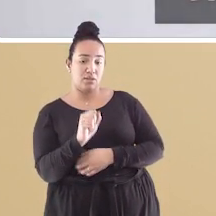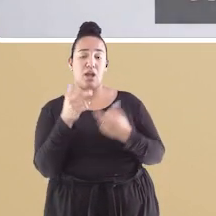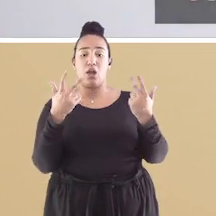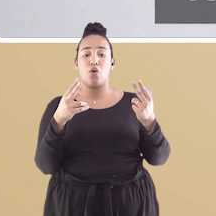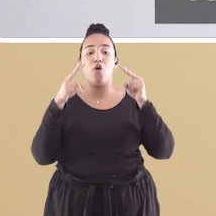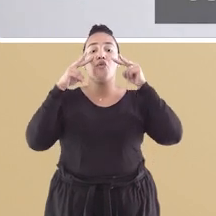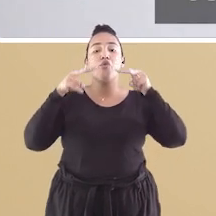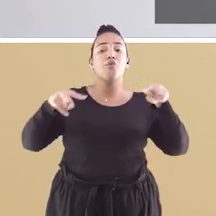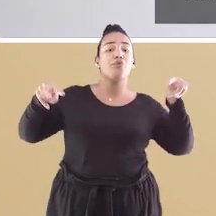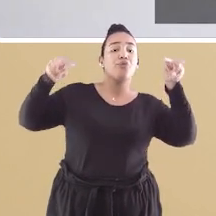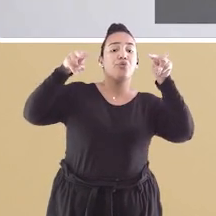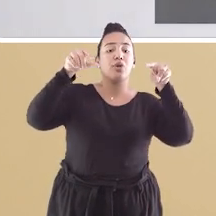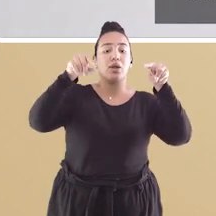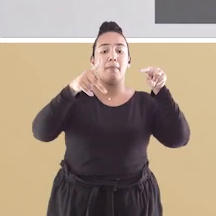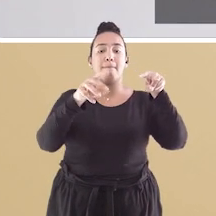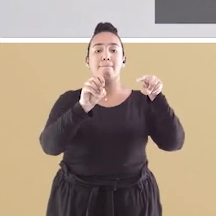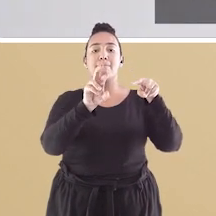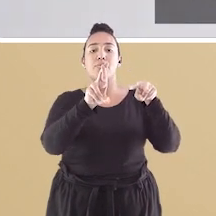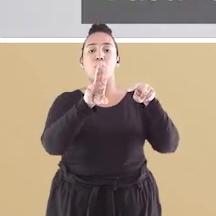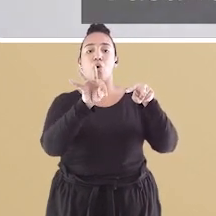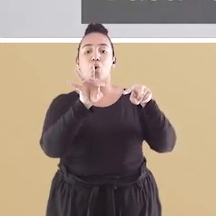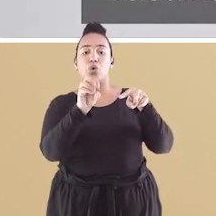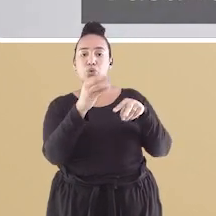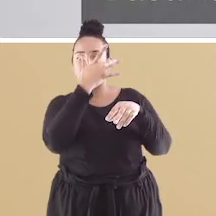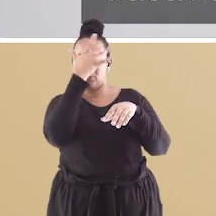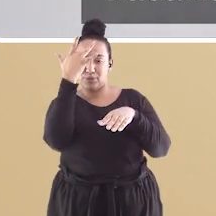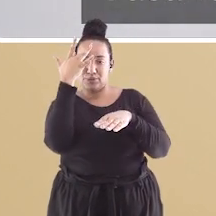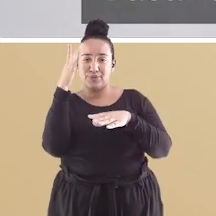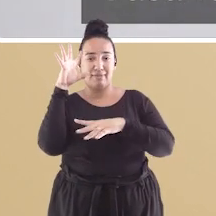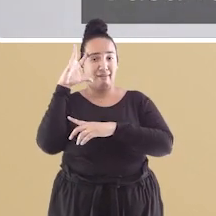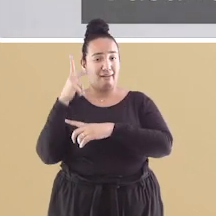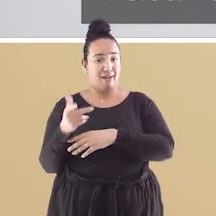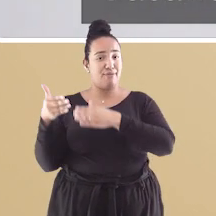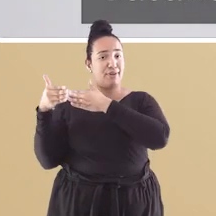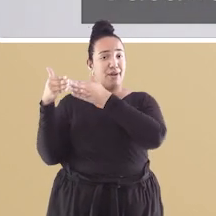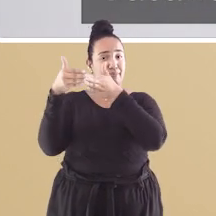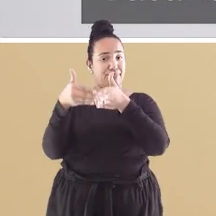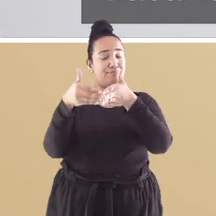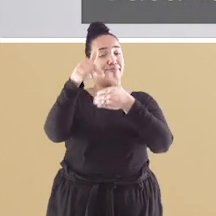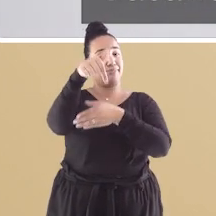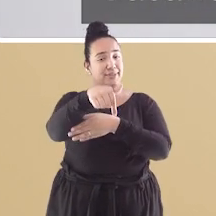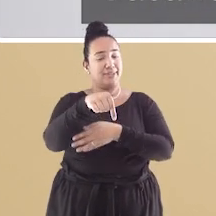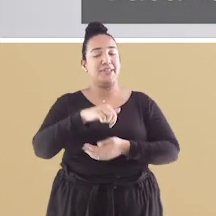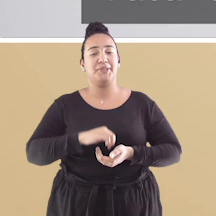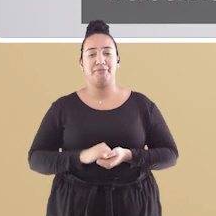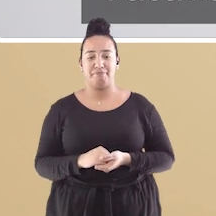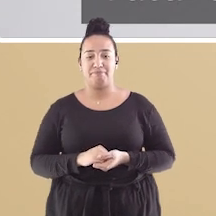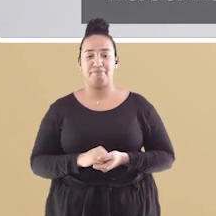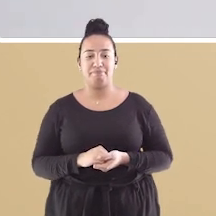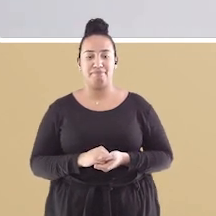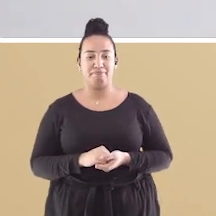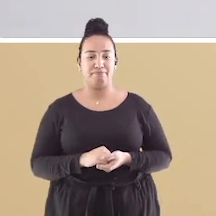os antepassados de muitos moradores chegaram, como trabalhadores africanos escravizados.